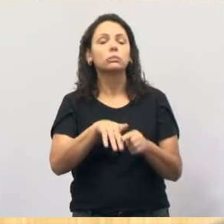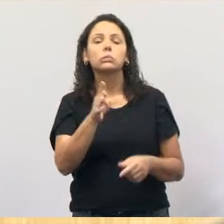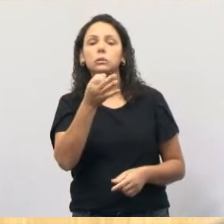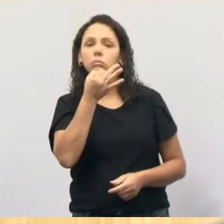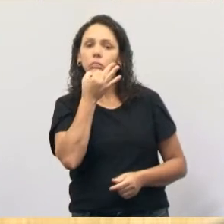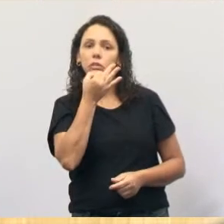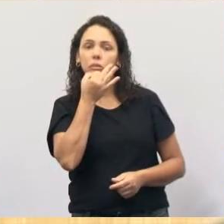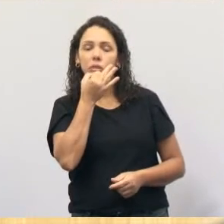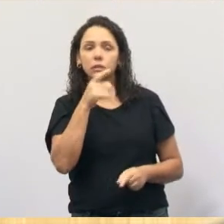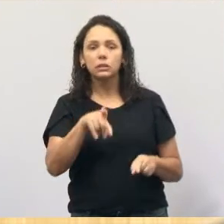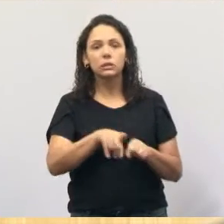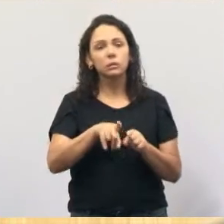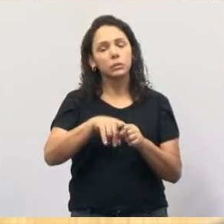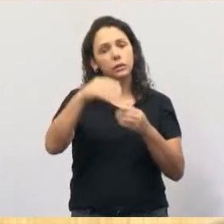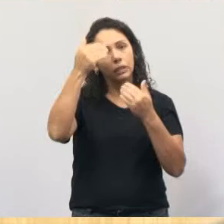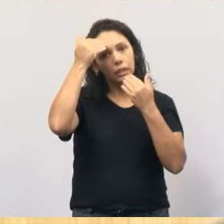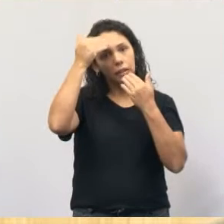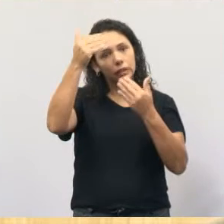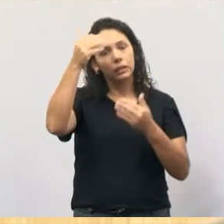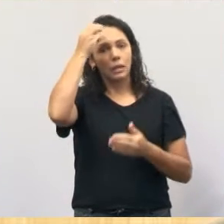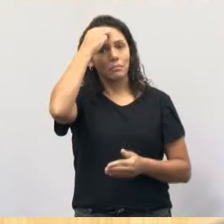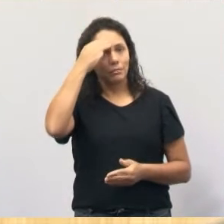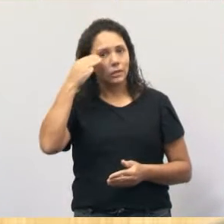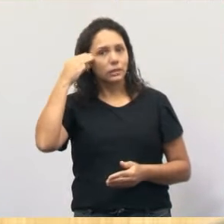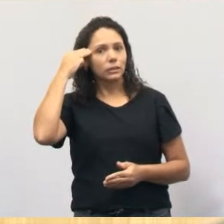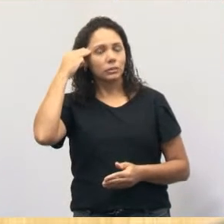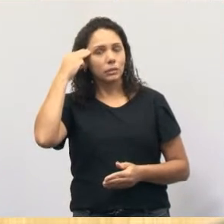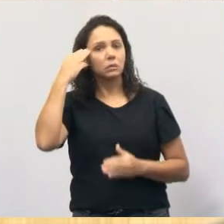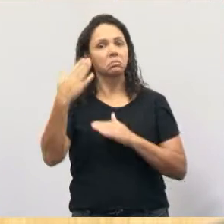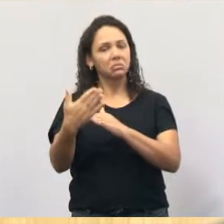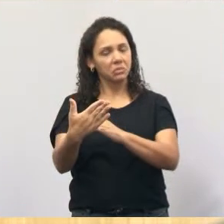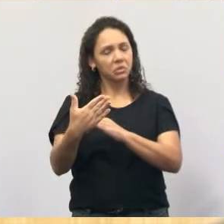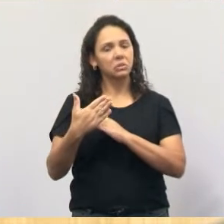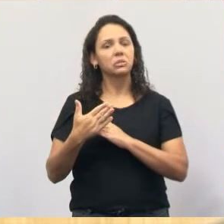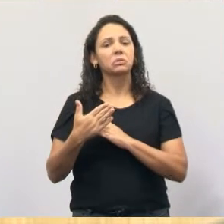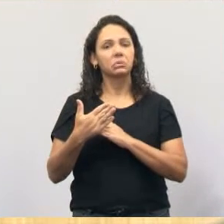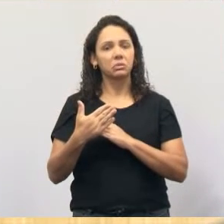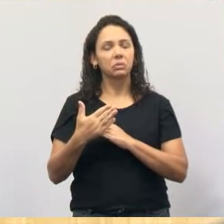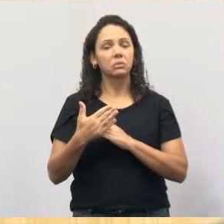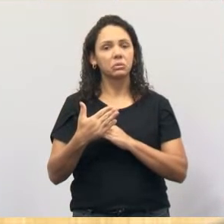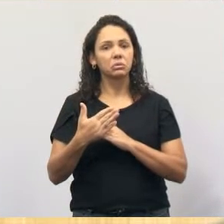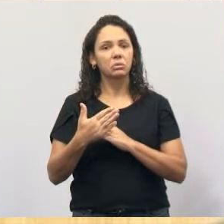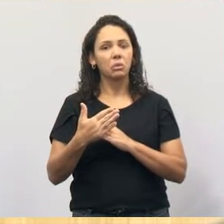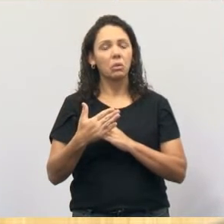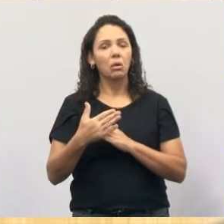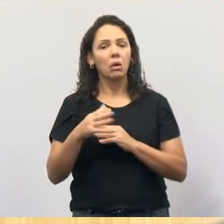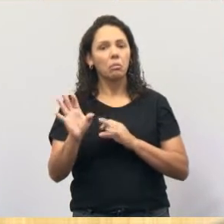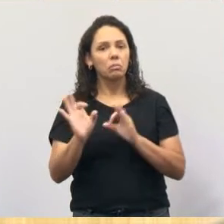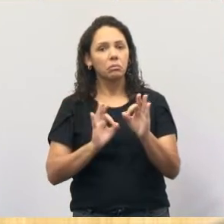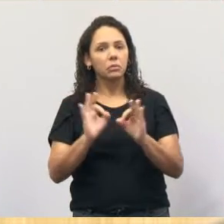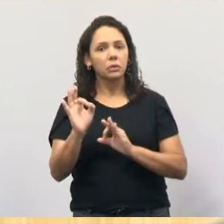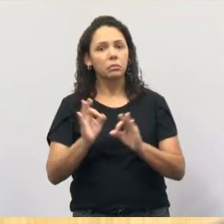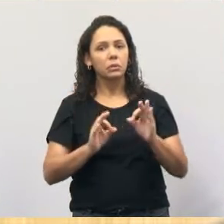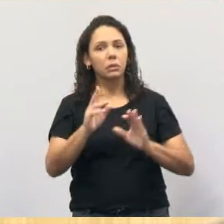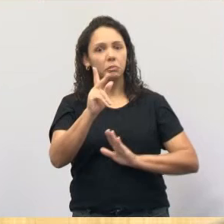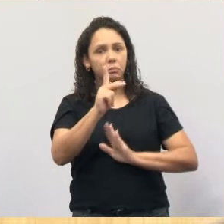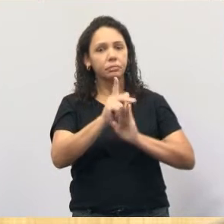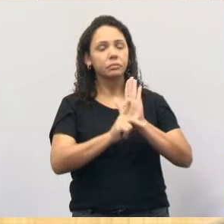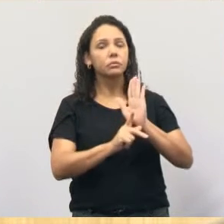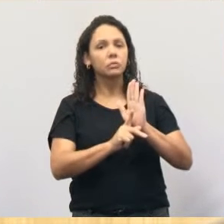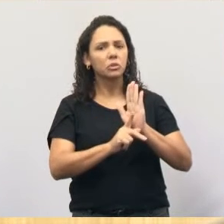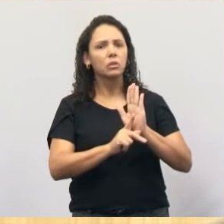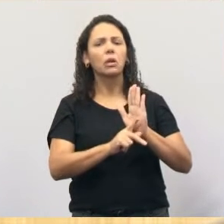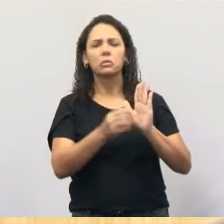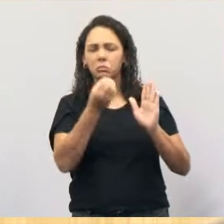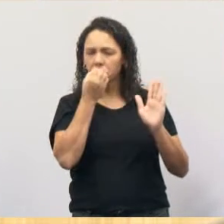feitos, e agradecer principalmente a Maria Amélia, que nos auxiliou bastante na confecção desse projeto, né, que ficou